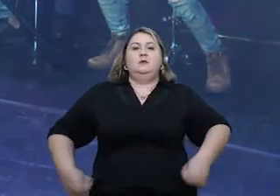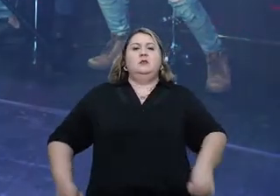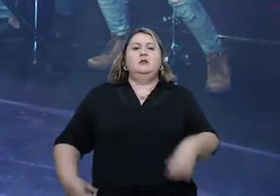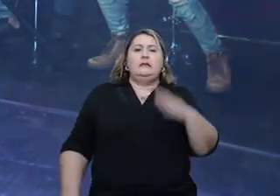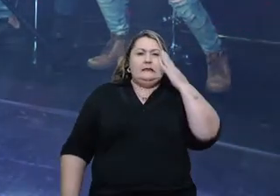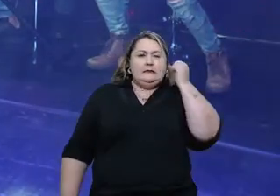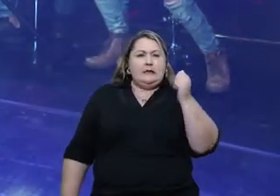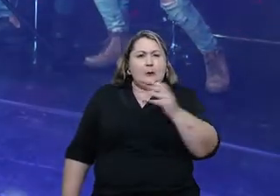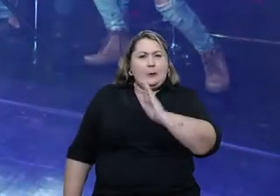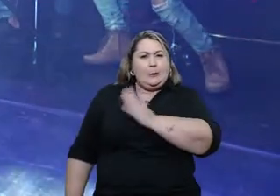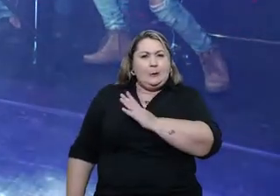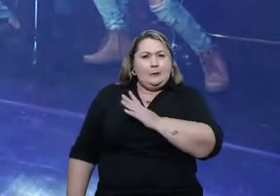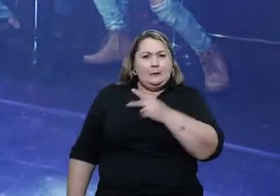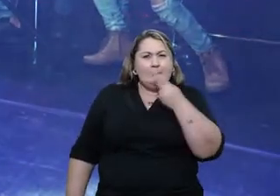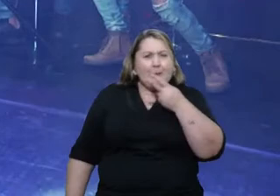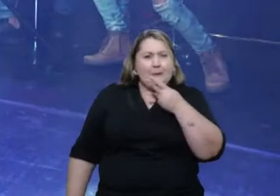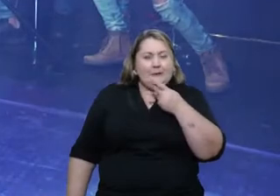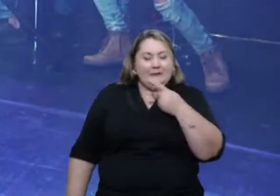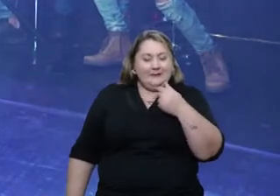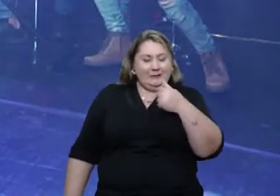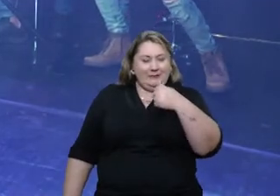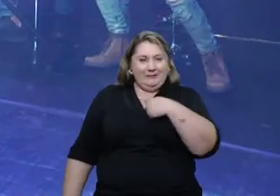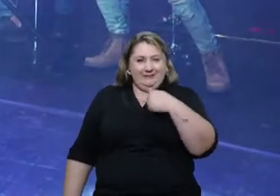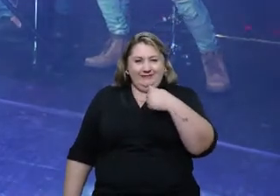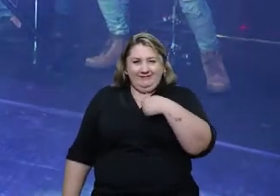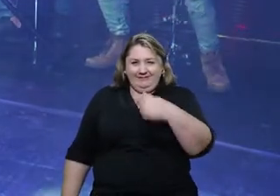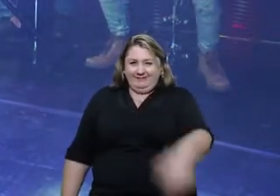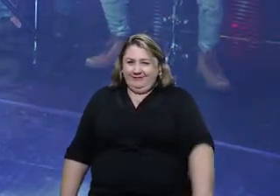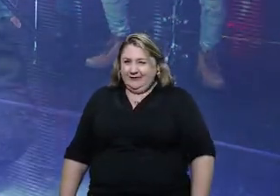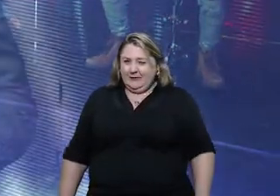Sei que seu coração falou de mim.